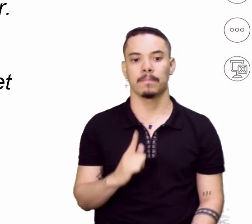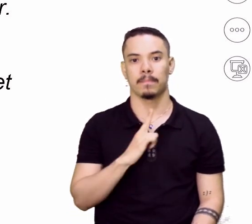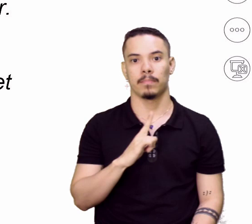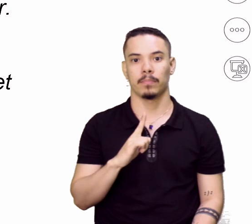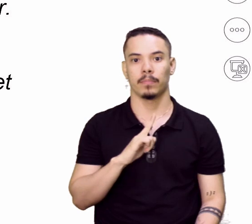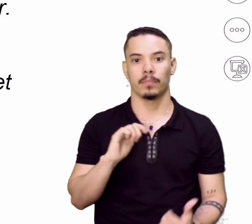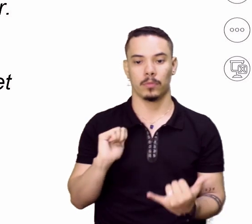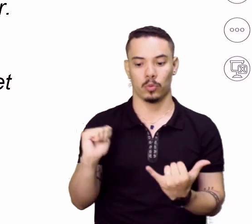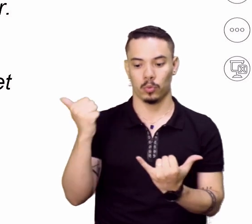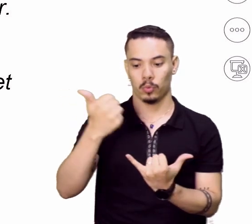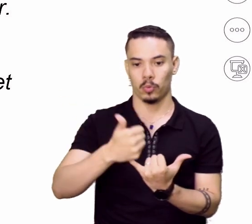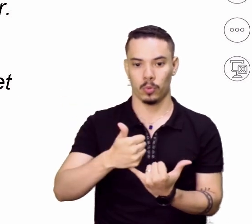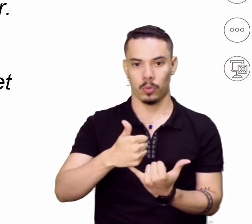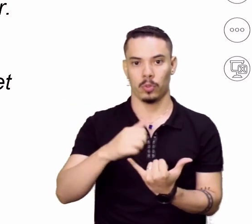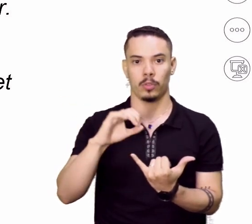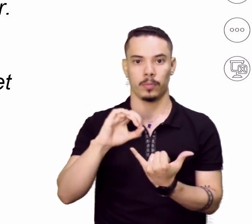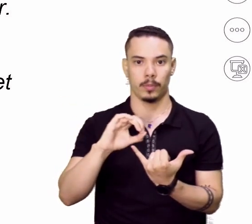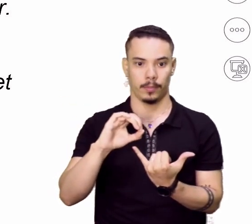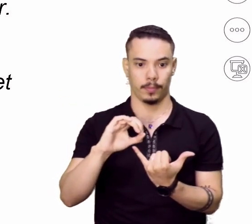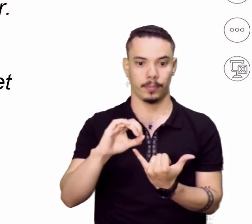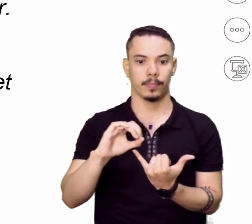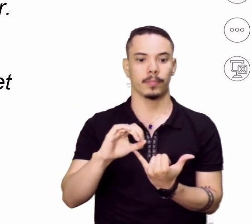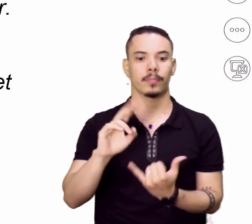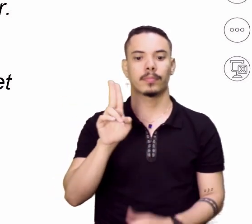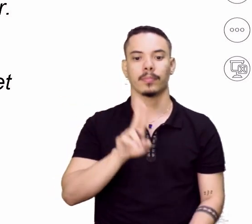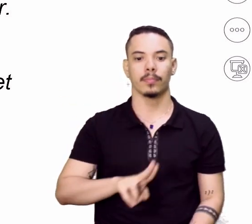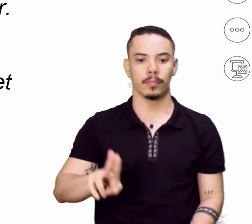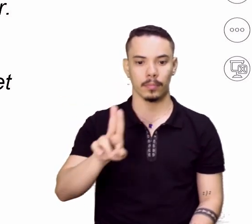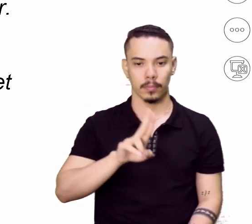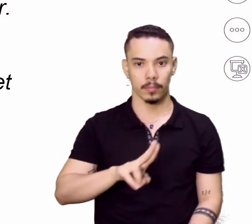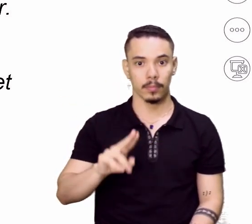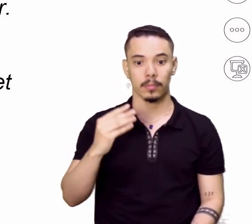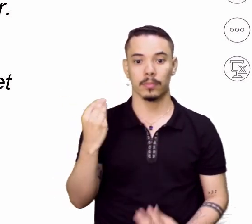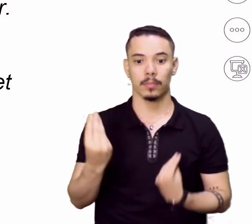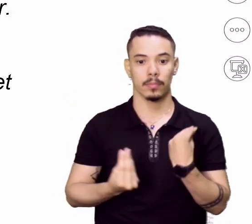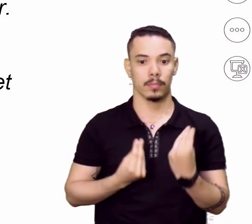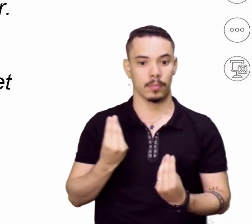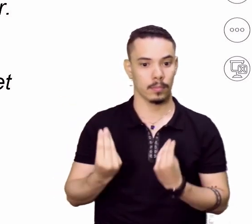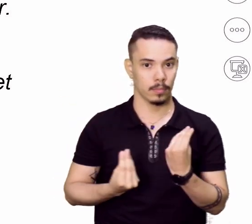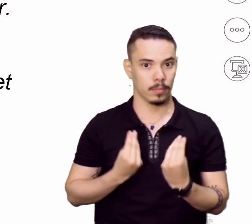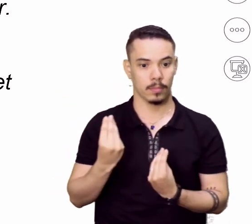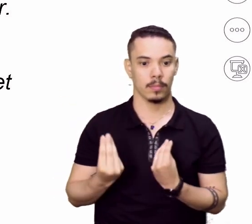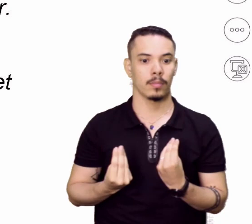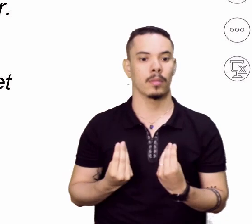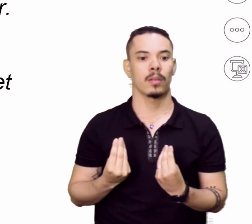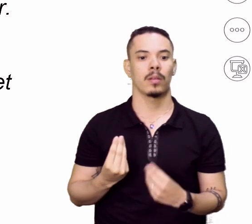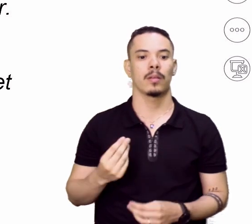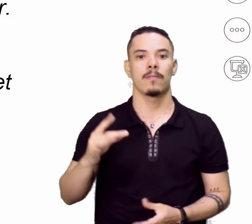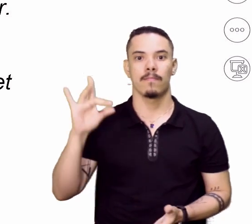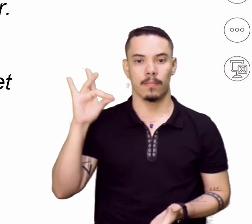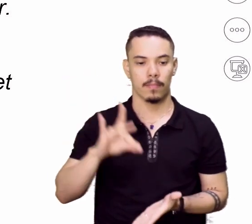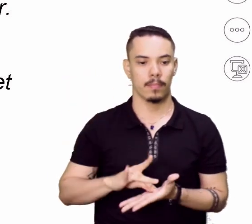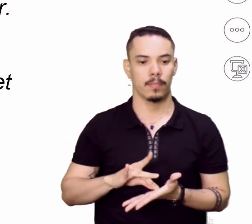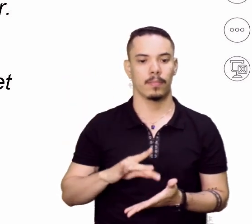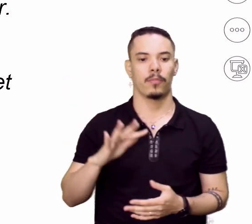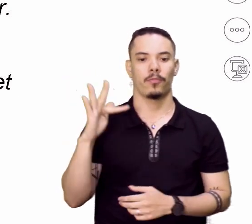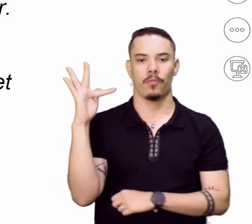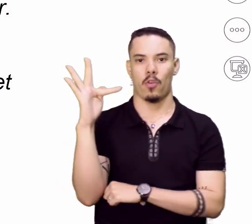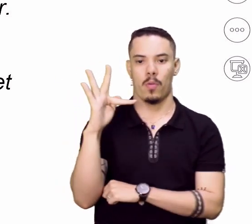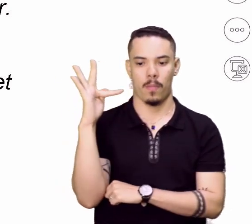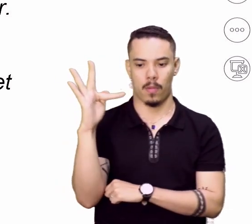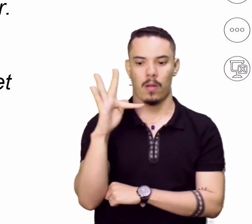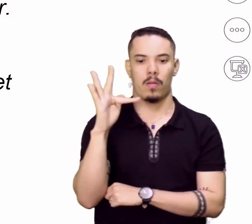na frase. E ele é usado geralmente na linguagem formal na escrita. Geralmente não, ele é usado na